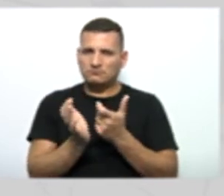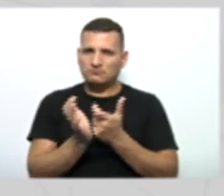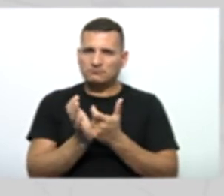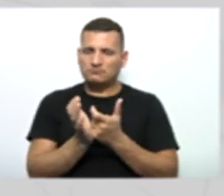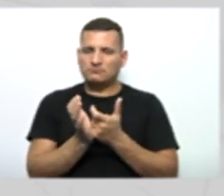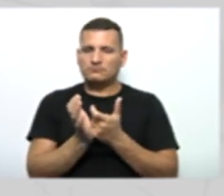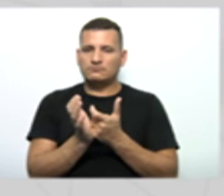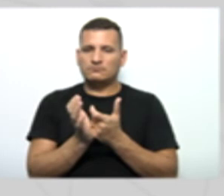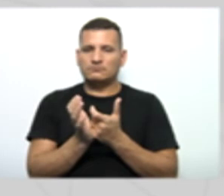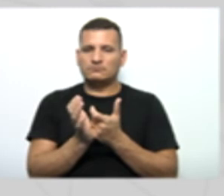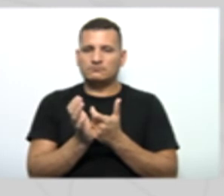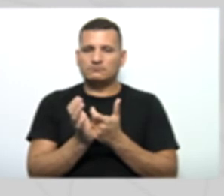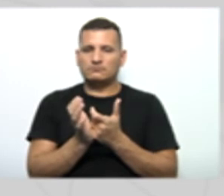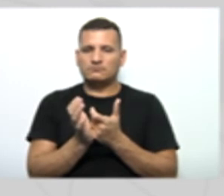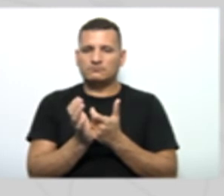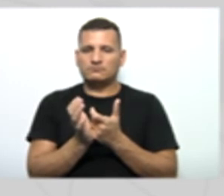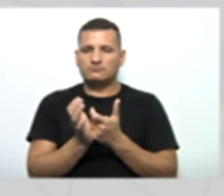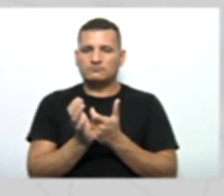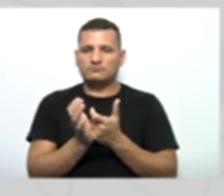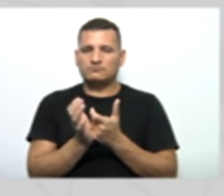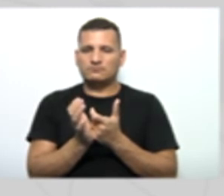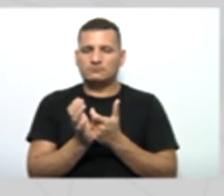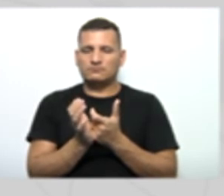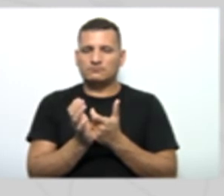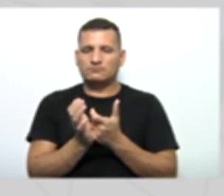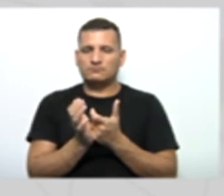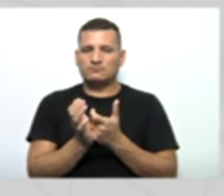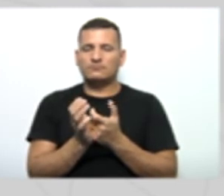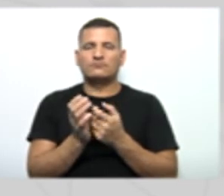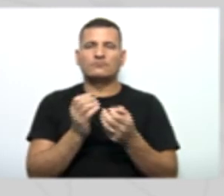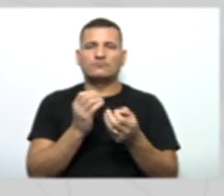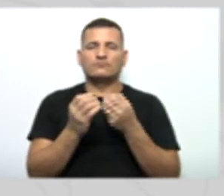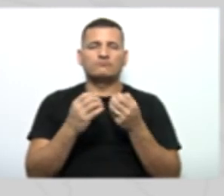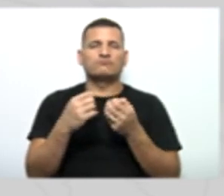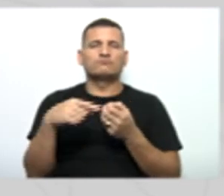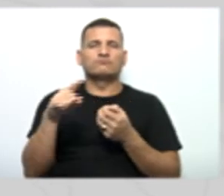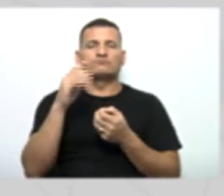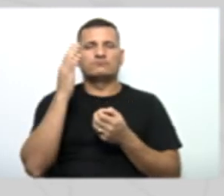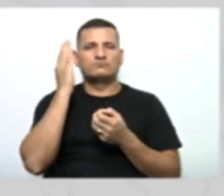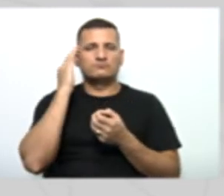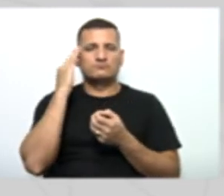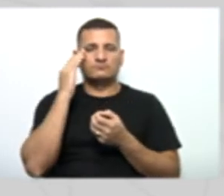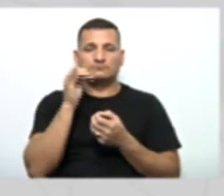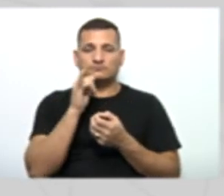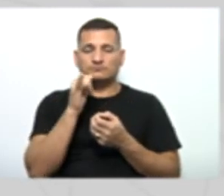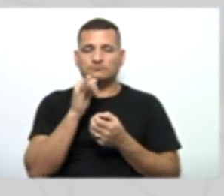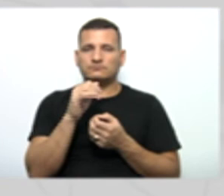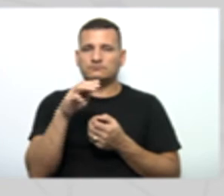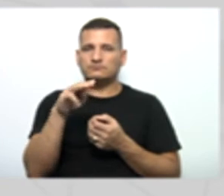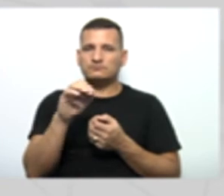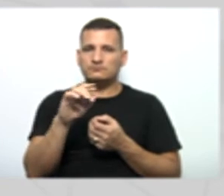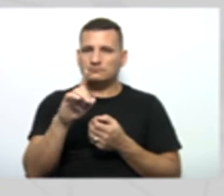aí? Vamos lá, ó. Como que vocês vão saber, gente? Ó, eu posso dizer que modelo é um